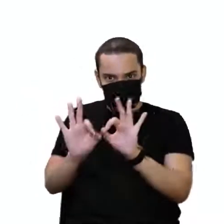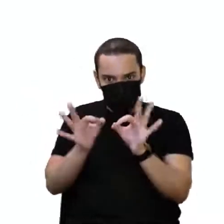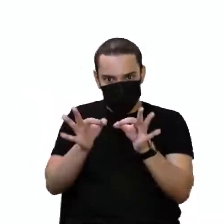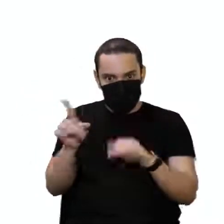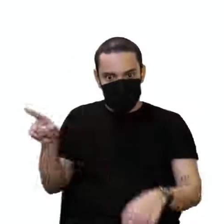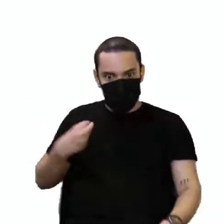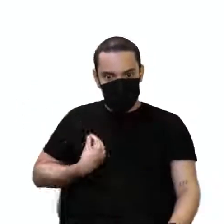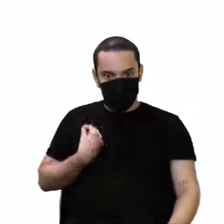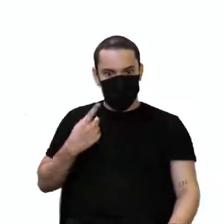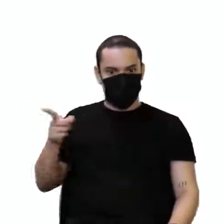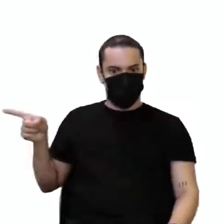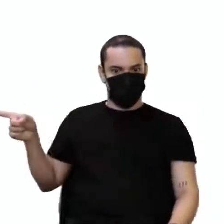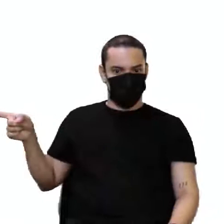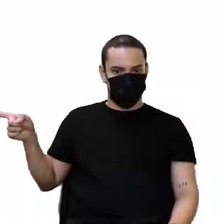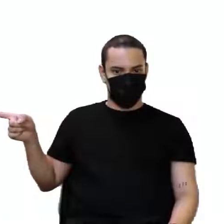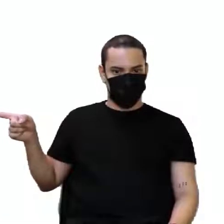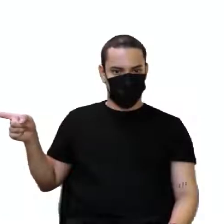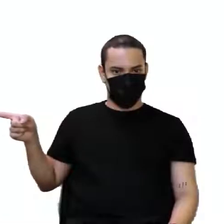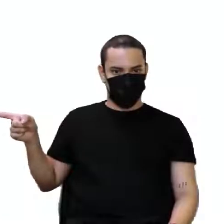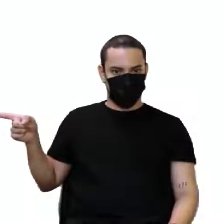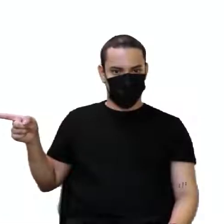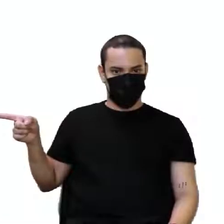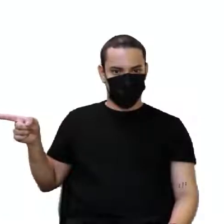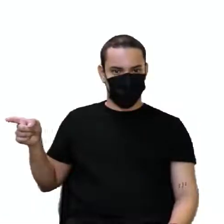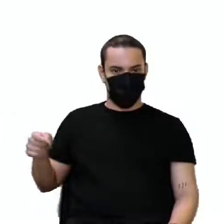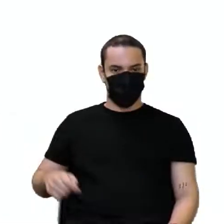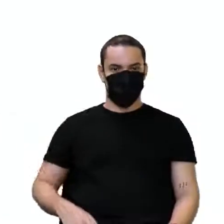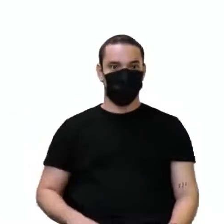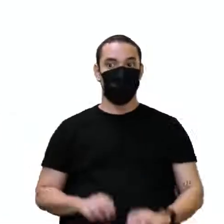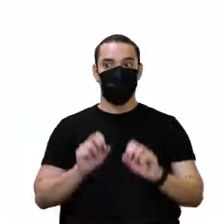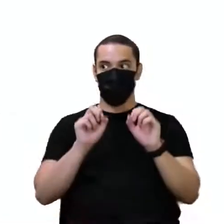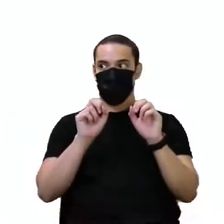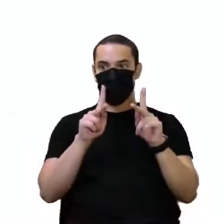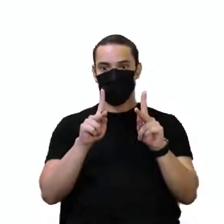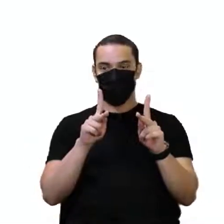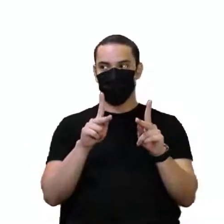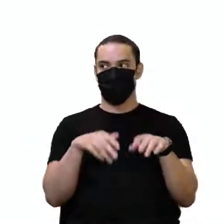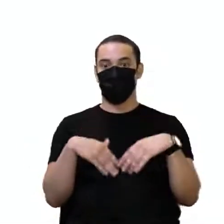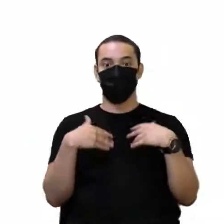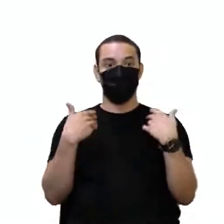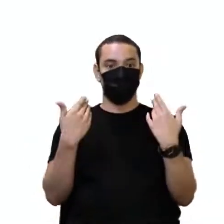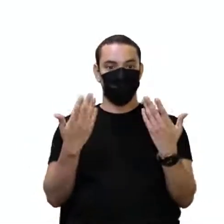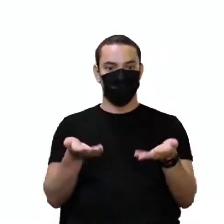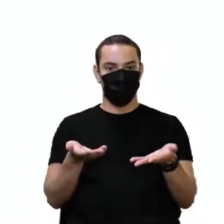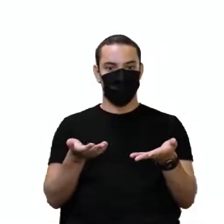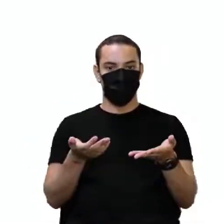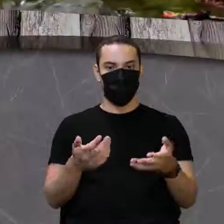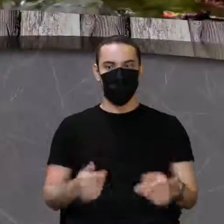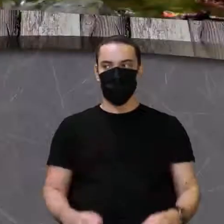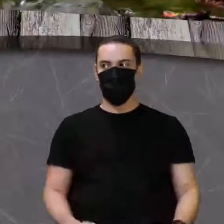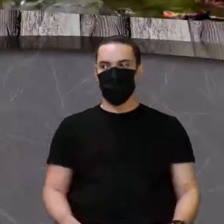Tá aí. Vamos seguindo? Ok. E